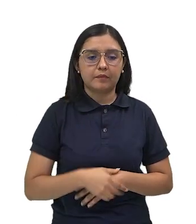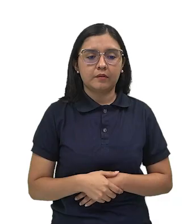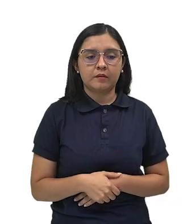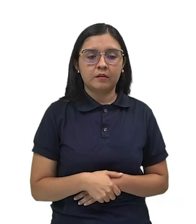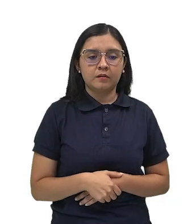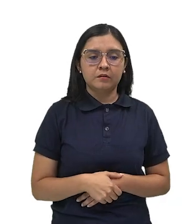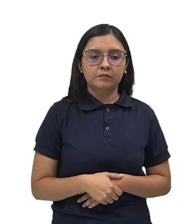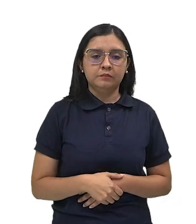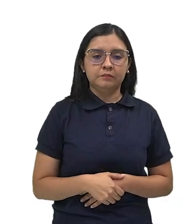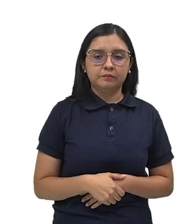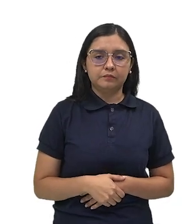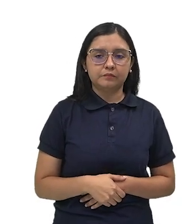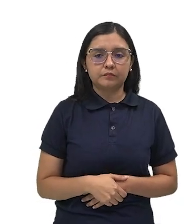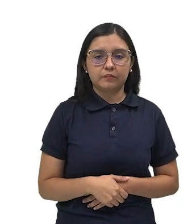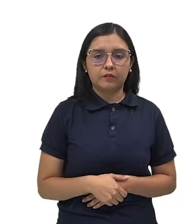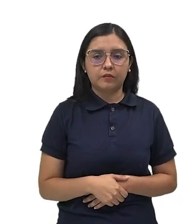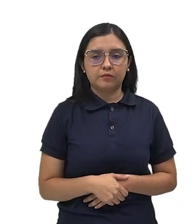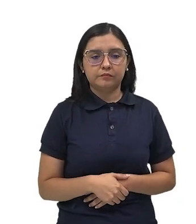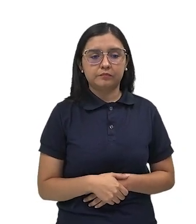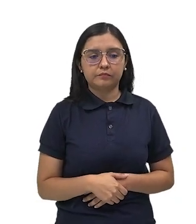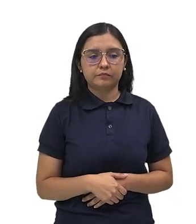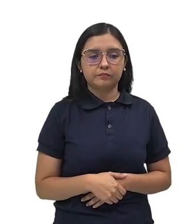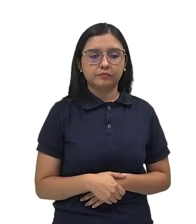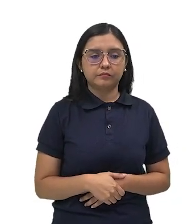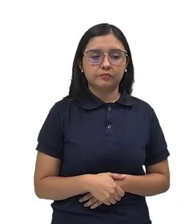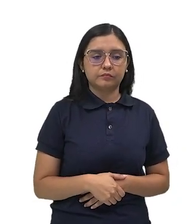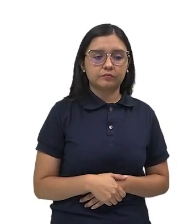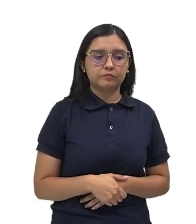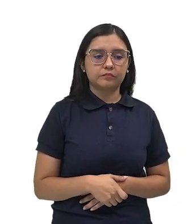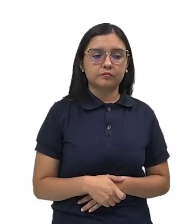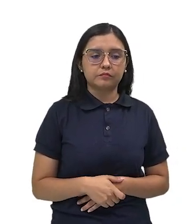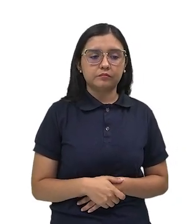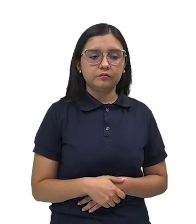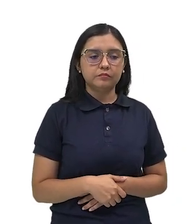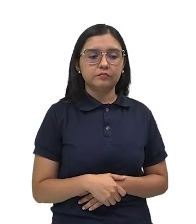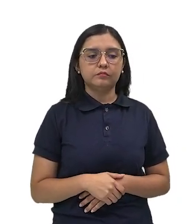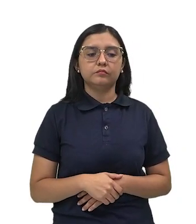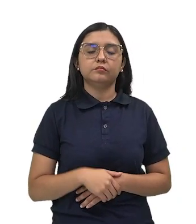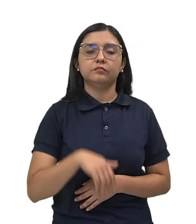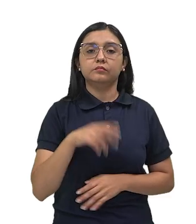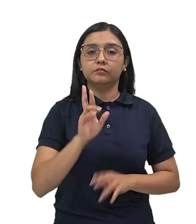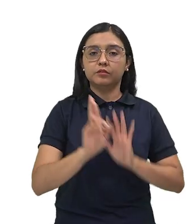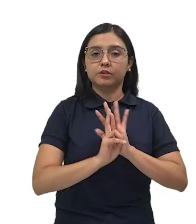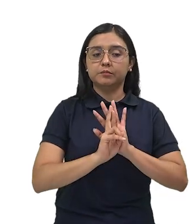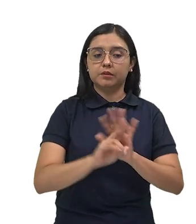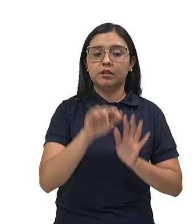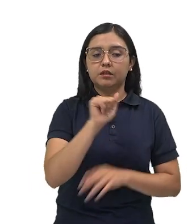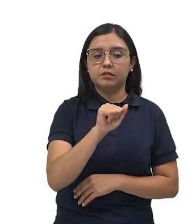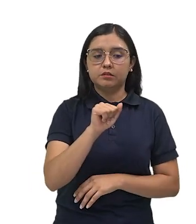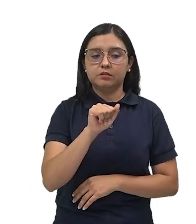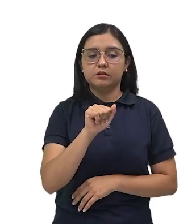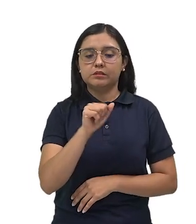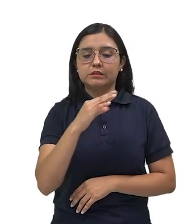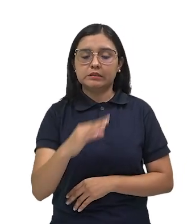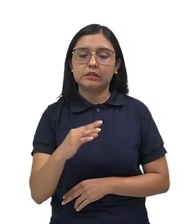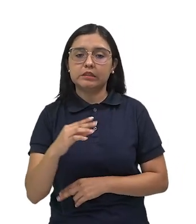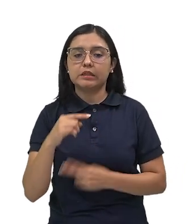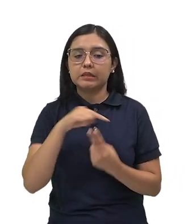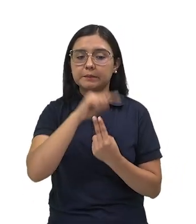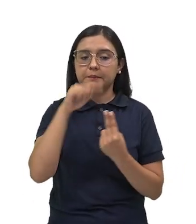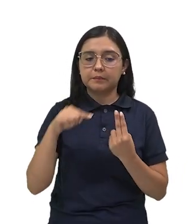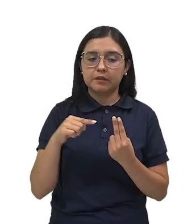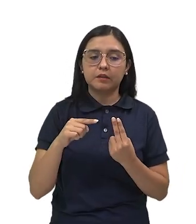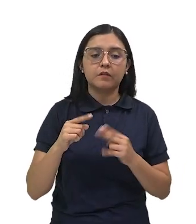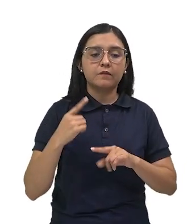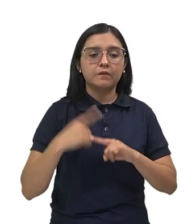essa área do círculo, olha, que eu vou chamar de AC, ela é π vezes o